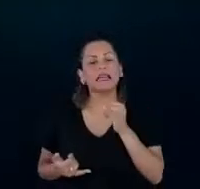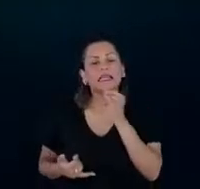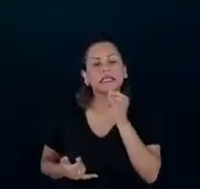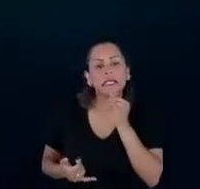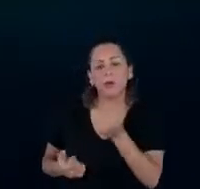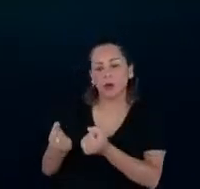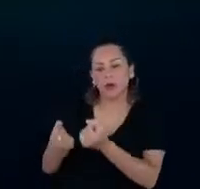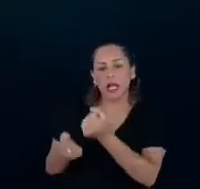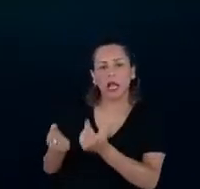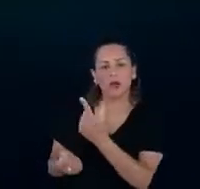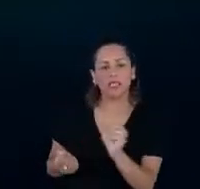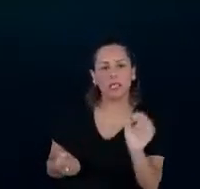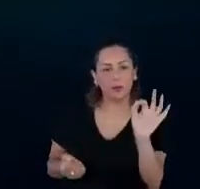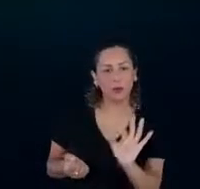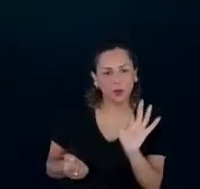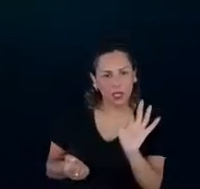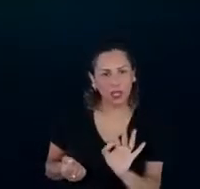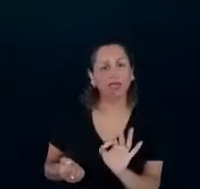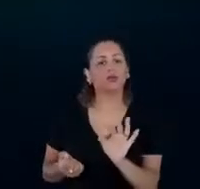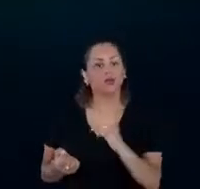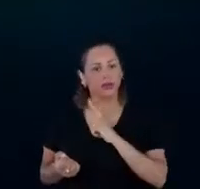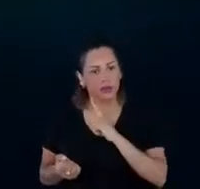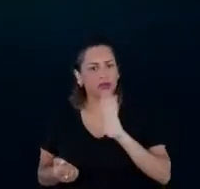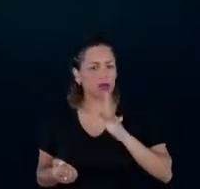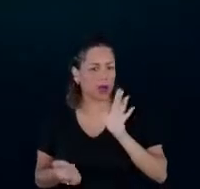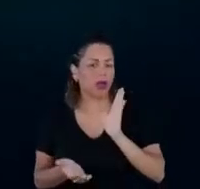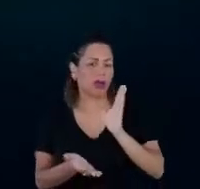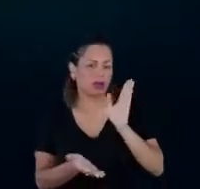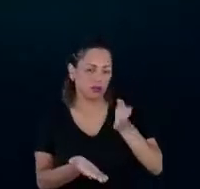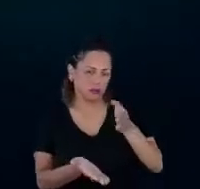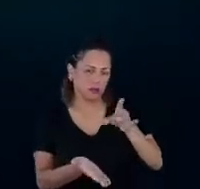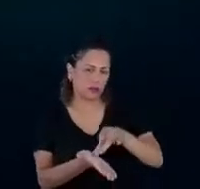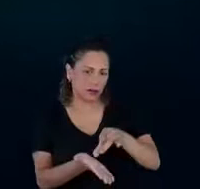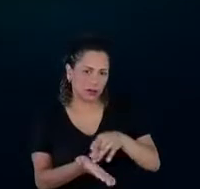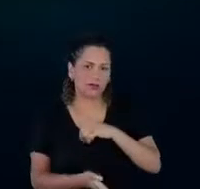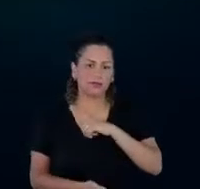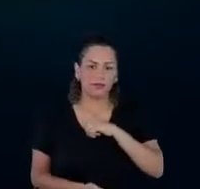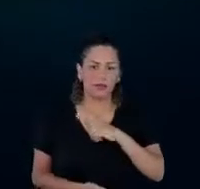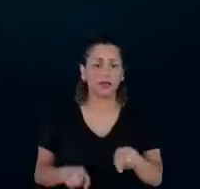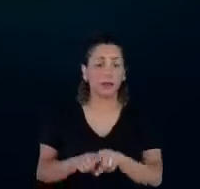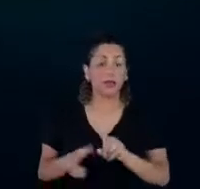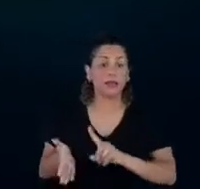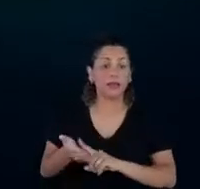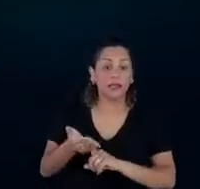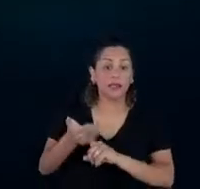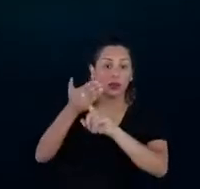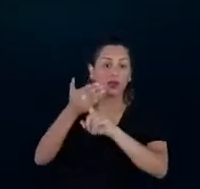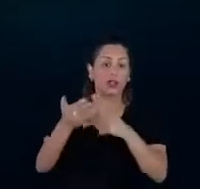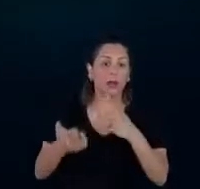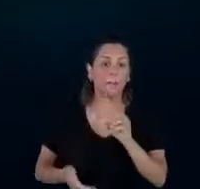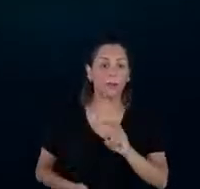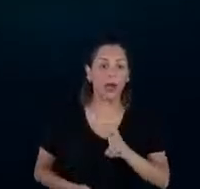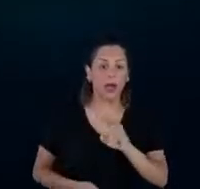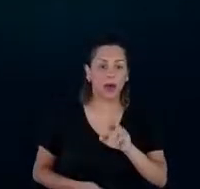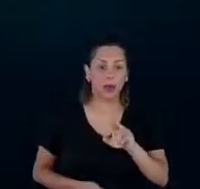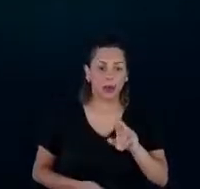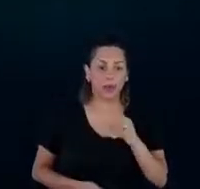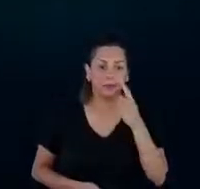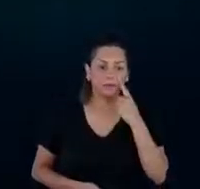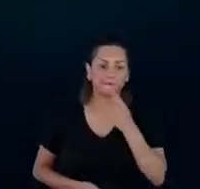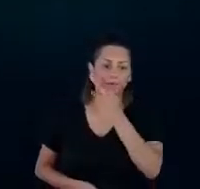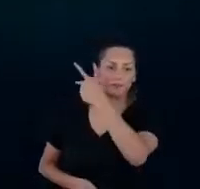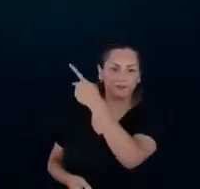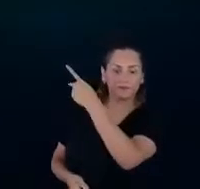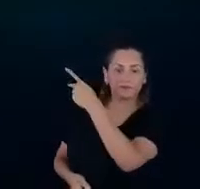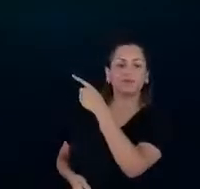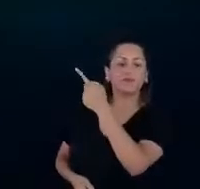são realidade, né? Nós temos o Leaf, temos uma tecnologia e-Power, que é um híbrido em série, a célula de combustível